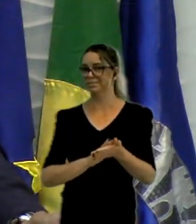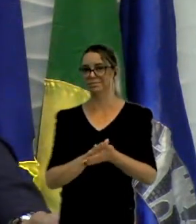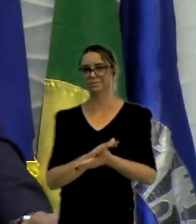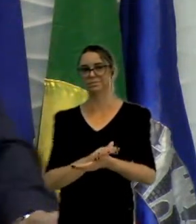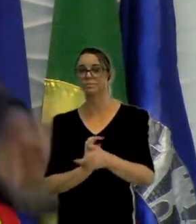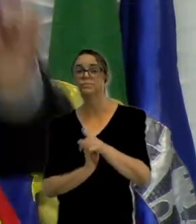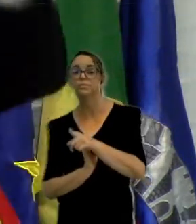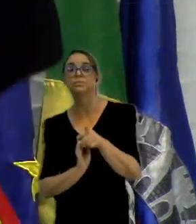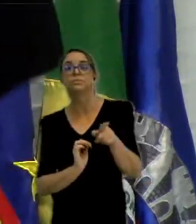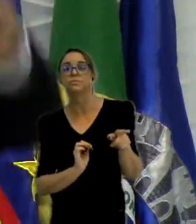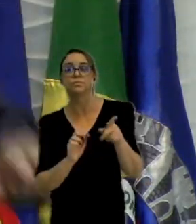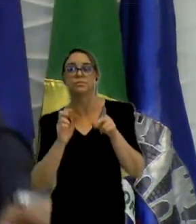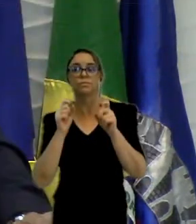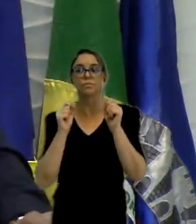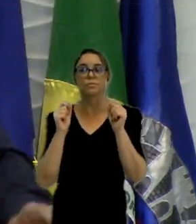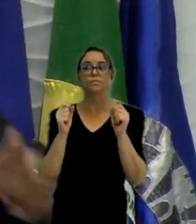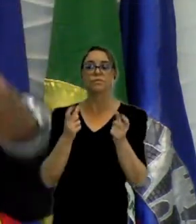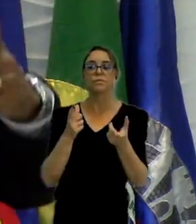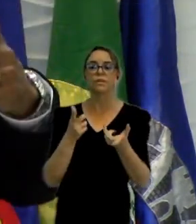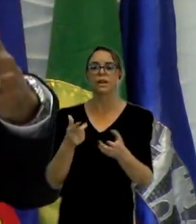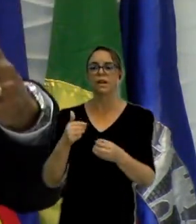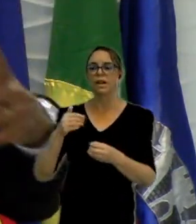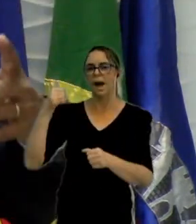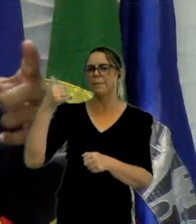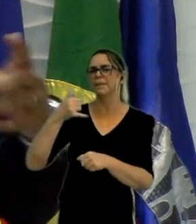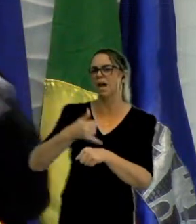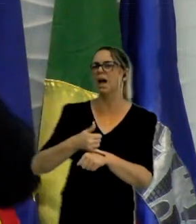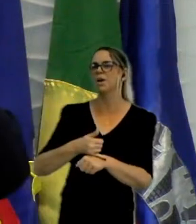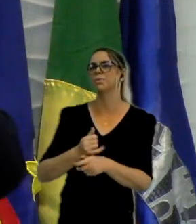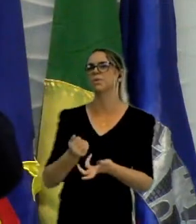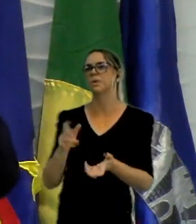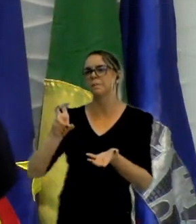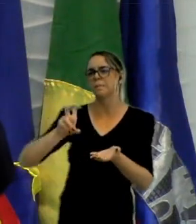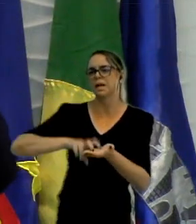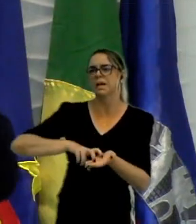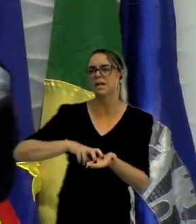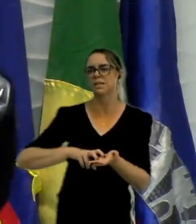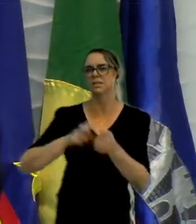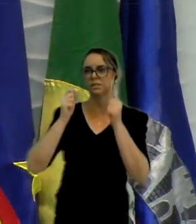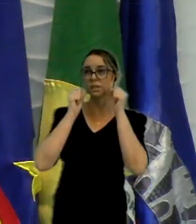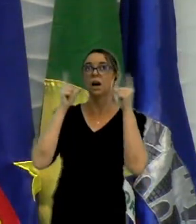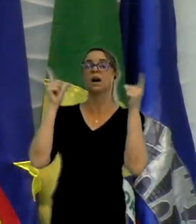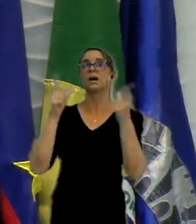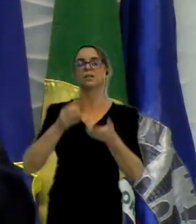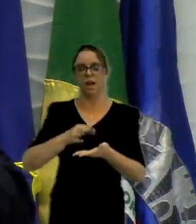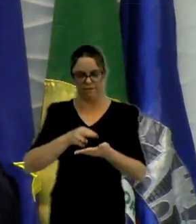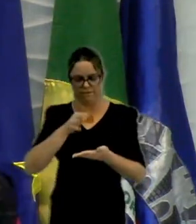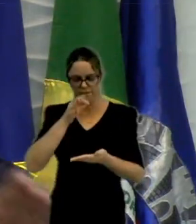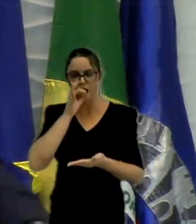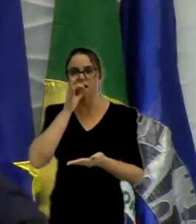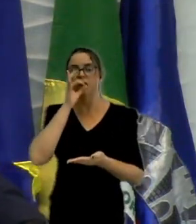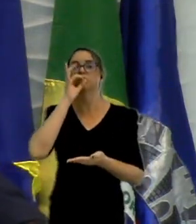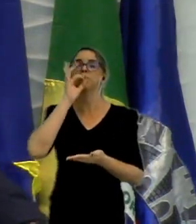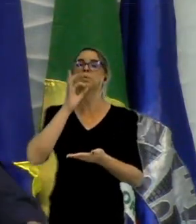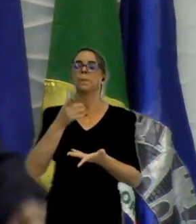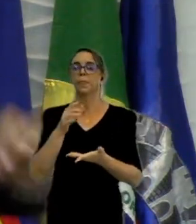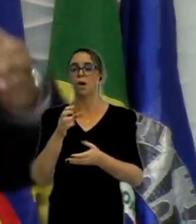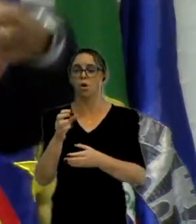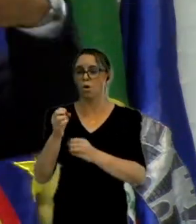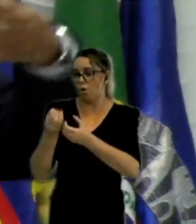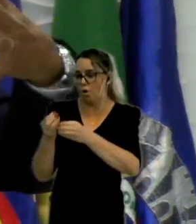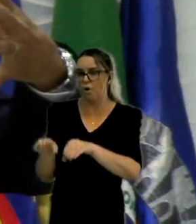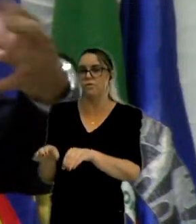se levantar aqui na capital, e for de manhãzinha, tomar aquele café e aquele ovo frito, que é um